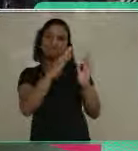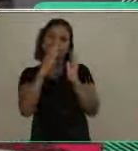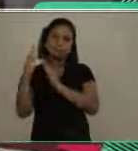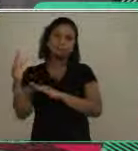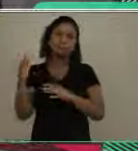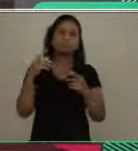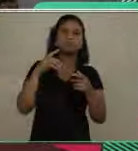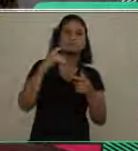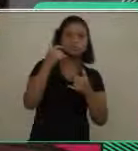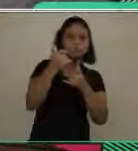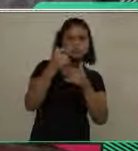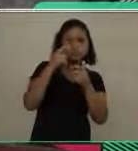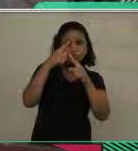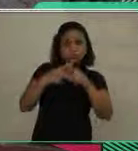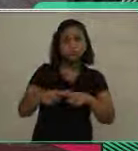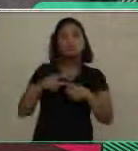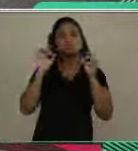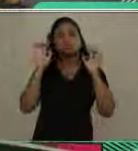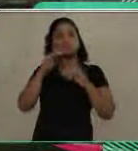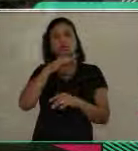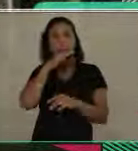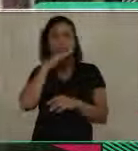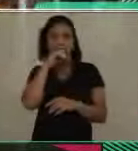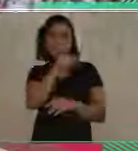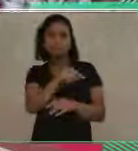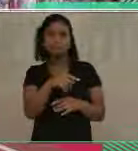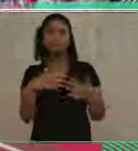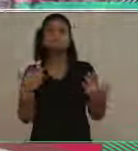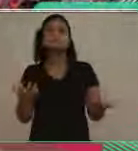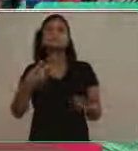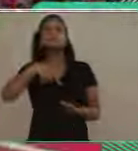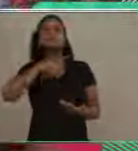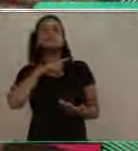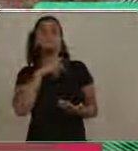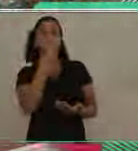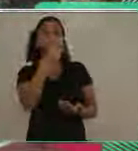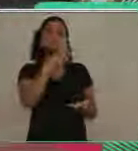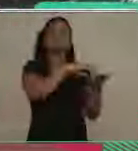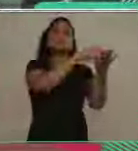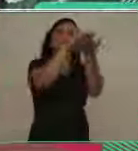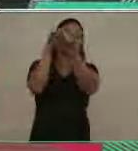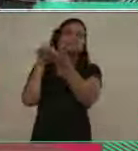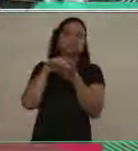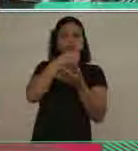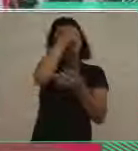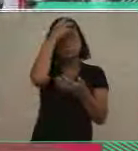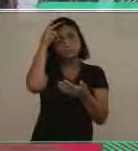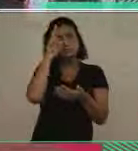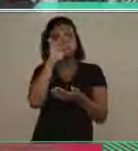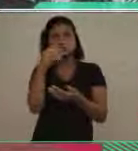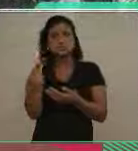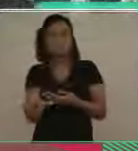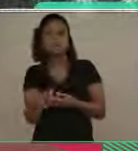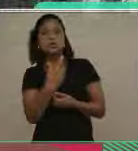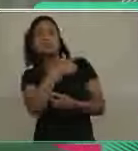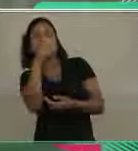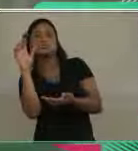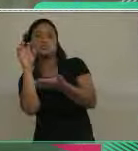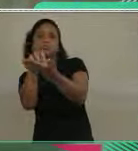pessoas aqui, oriundas de 35 instituições daqui do município do Rio de Janeiro e de outros municípios da Baixada.